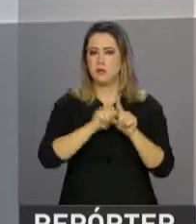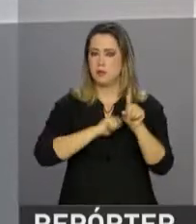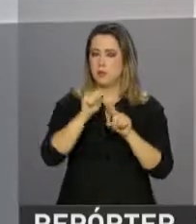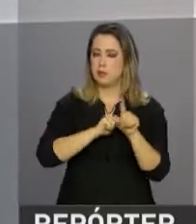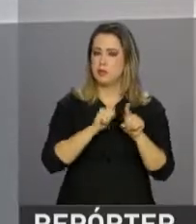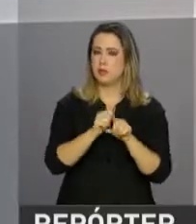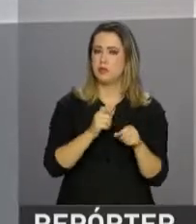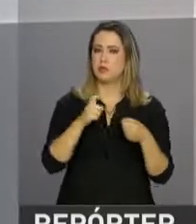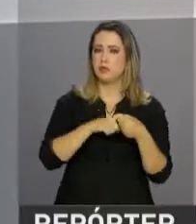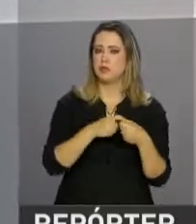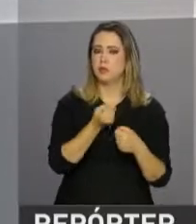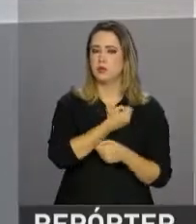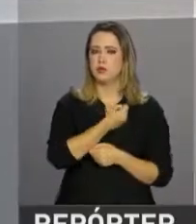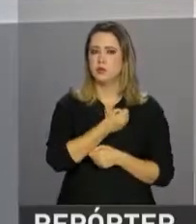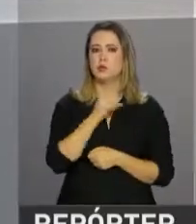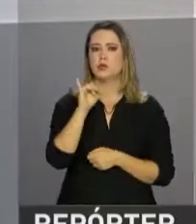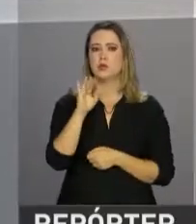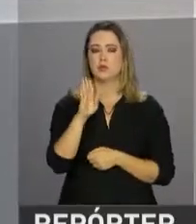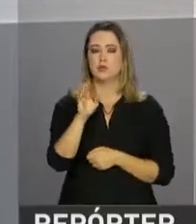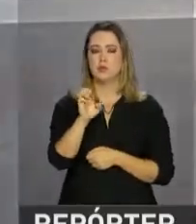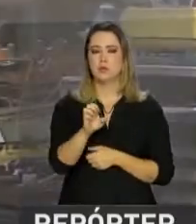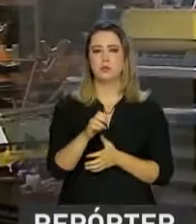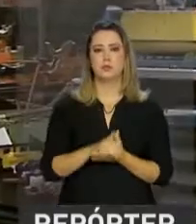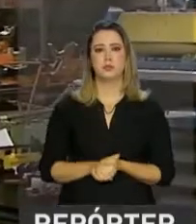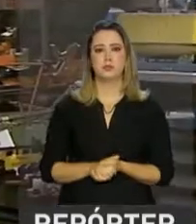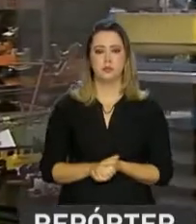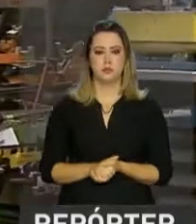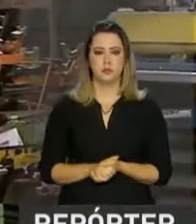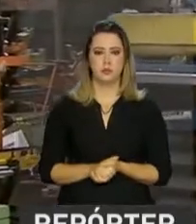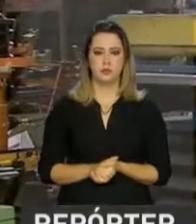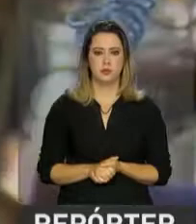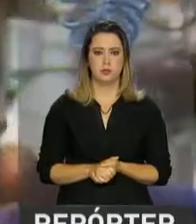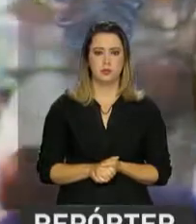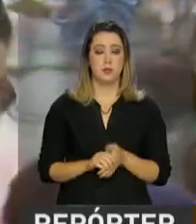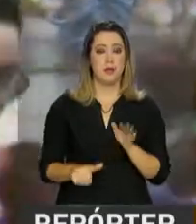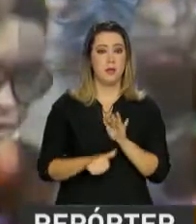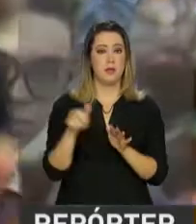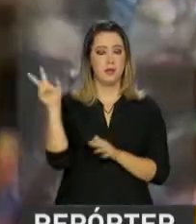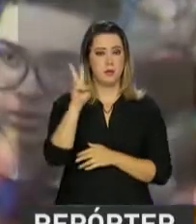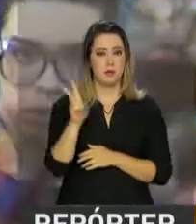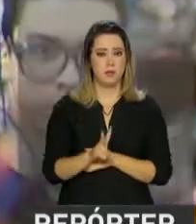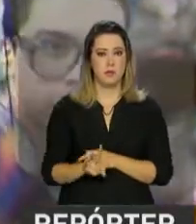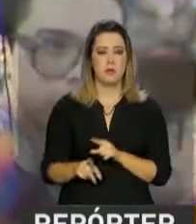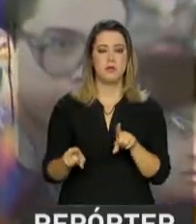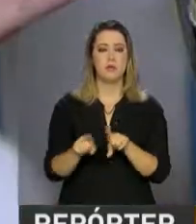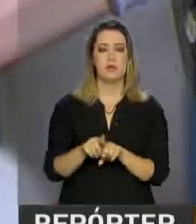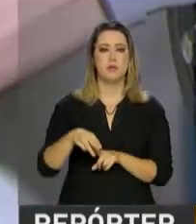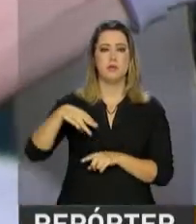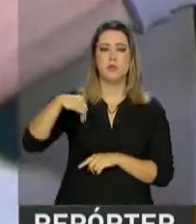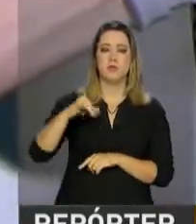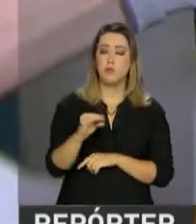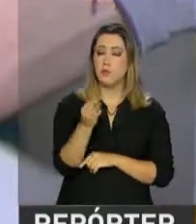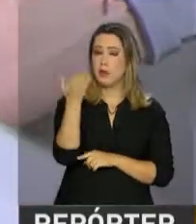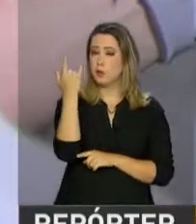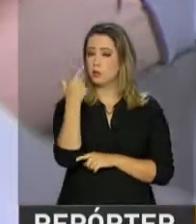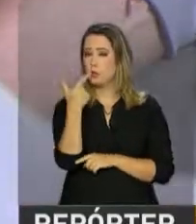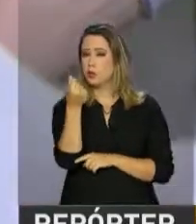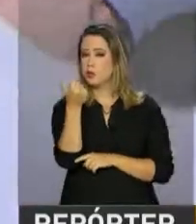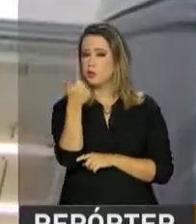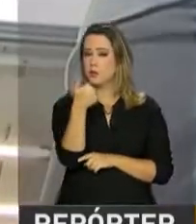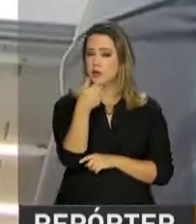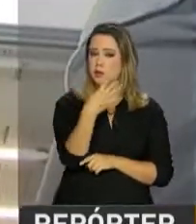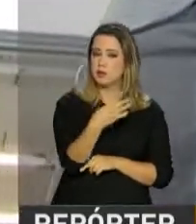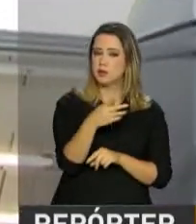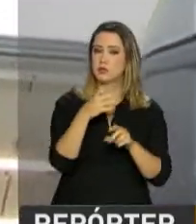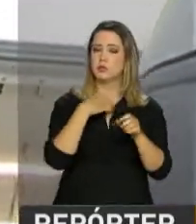os números são do ibge é a primeira vez desde maio de 2014 que o crescimento